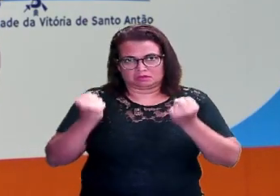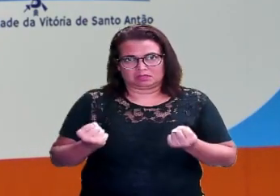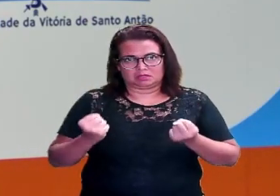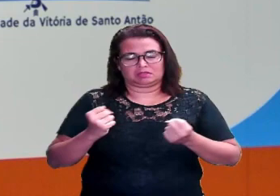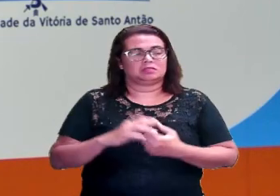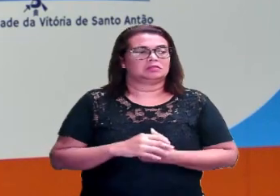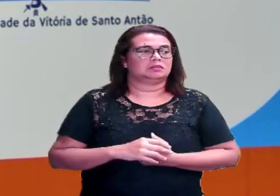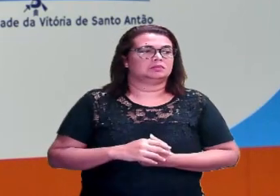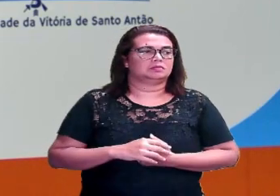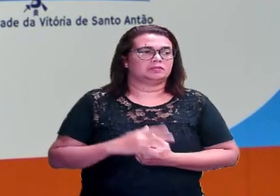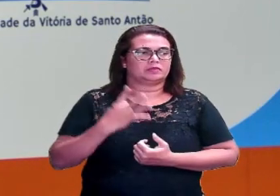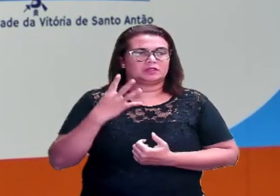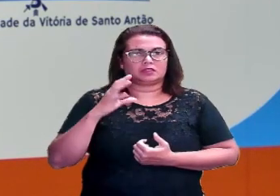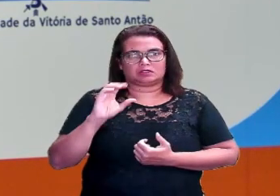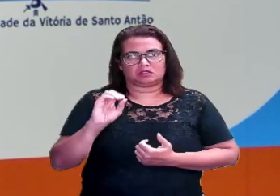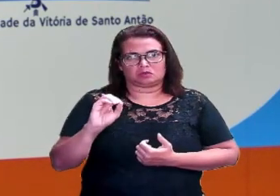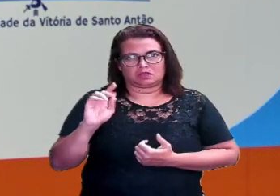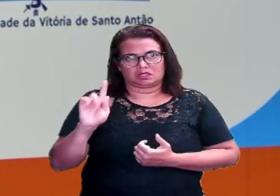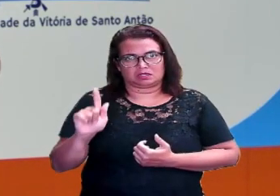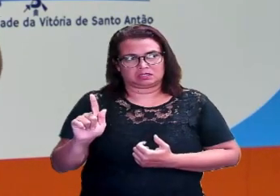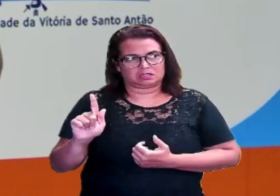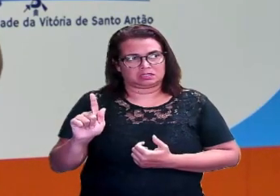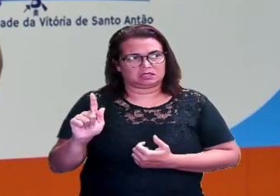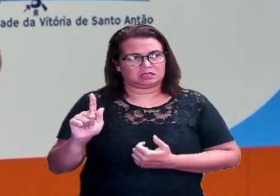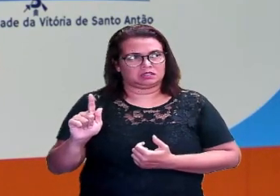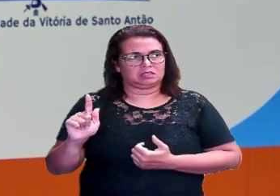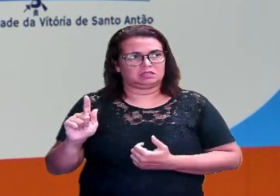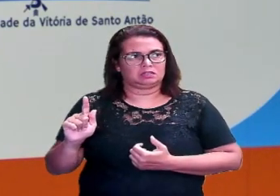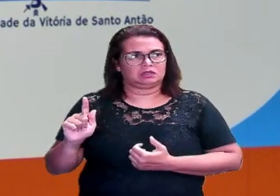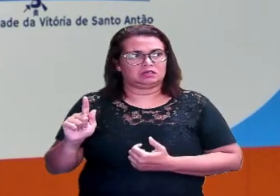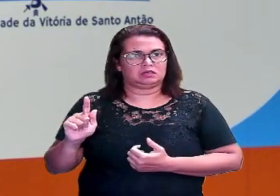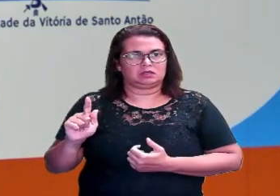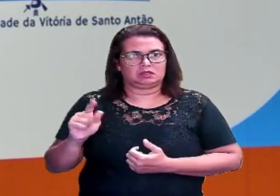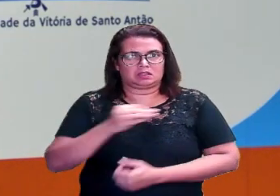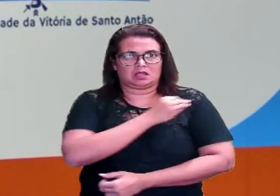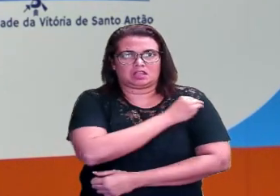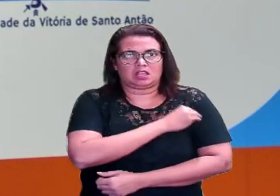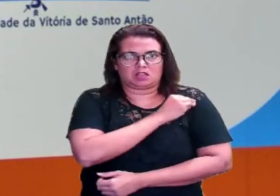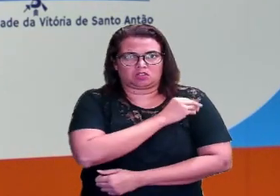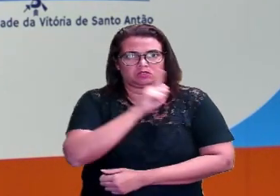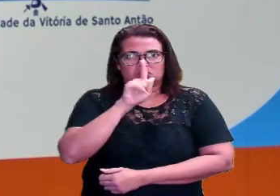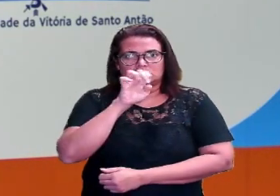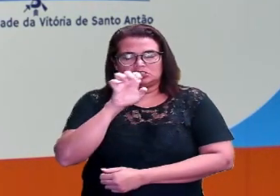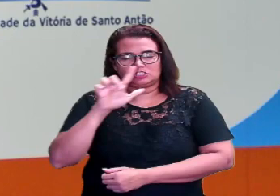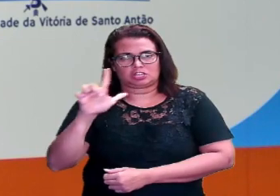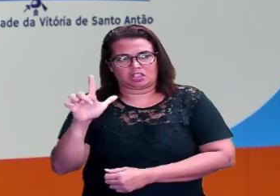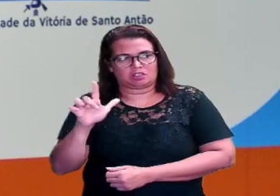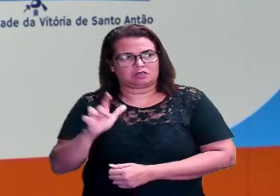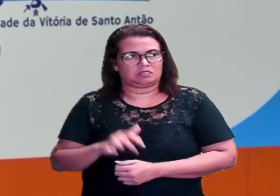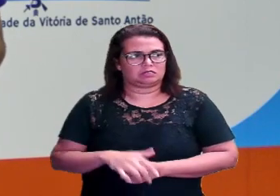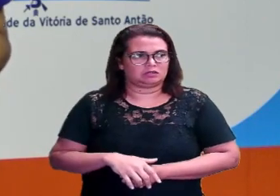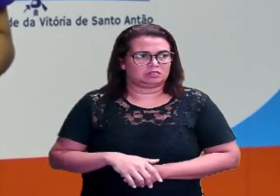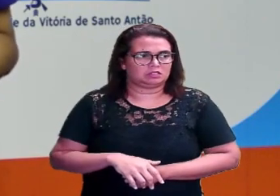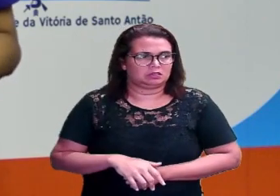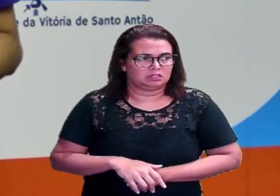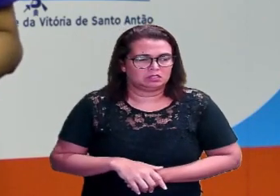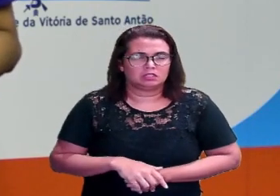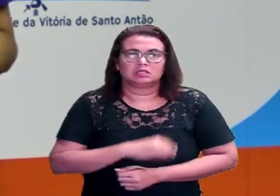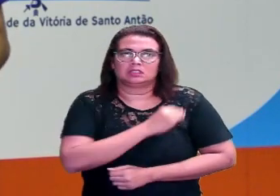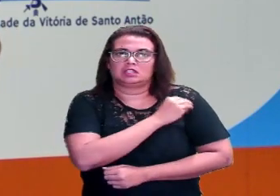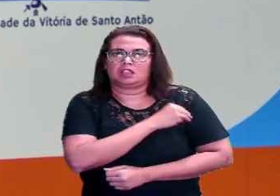grama, 40 gramas deste aqui, que é o álcool em gel, e esse aqui, o frasquinho com